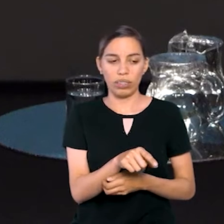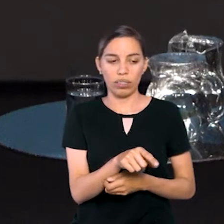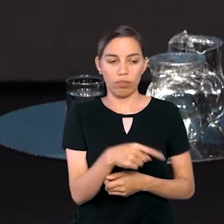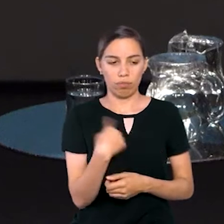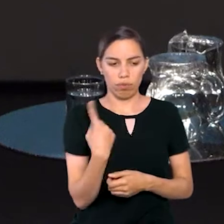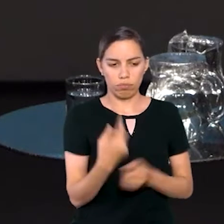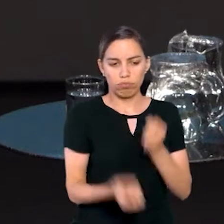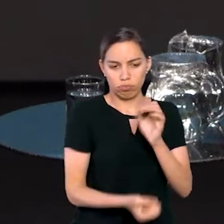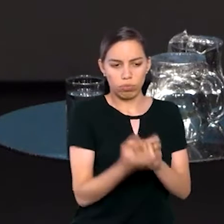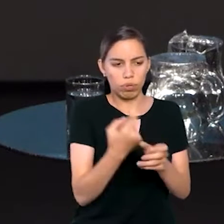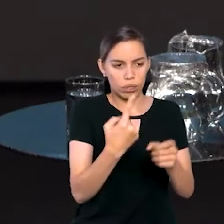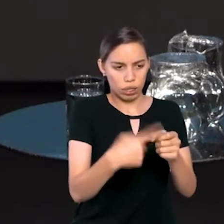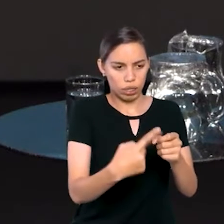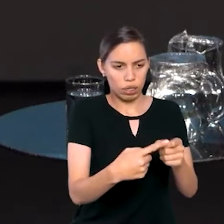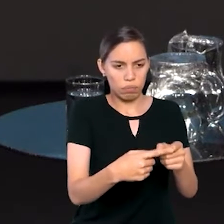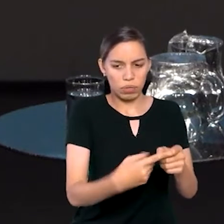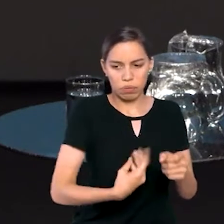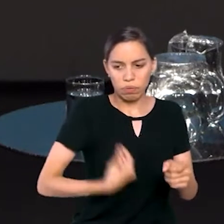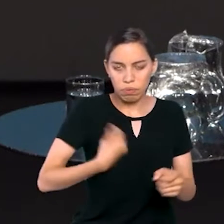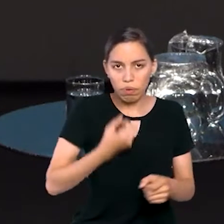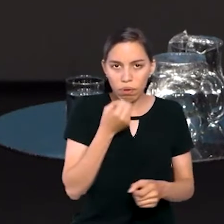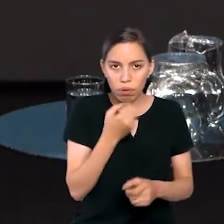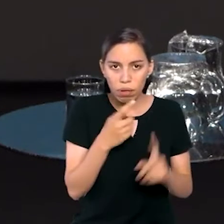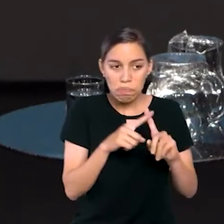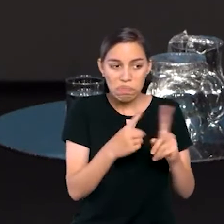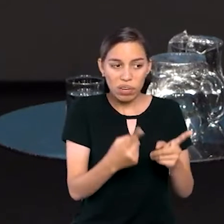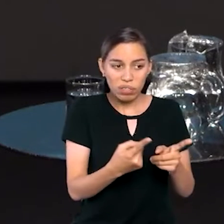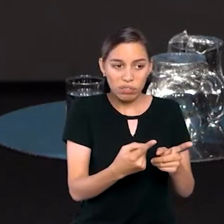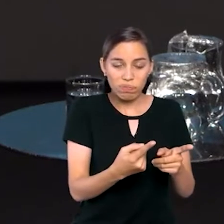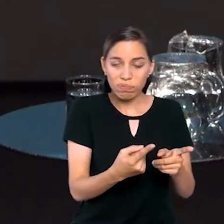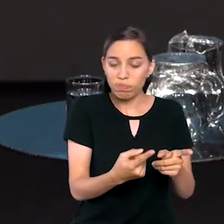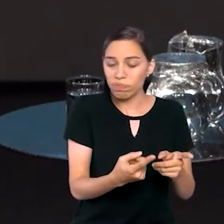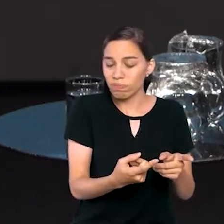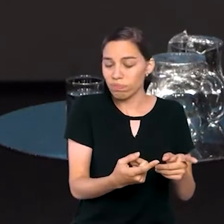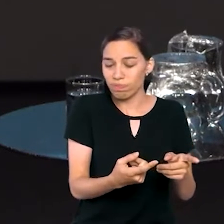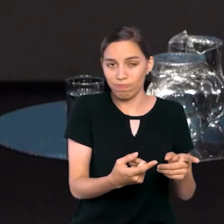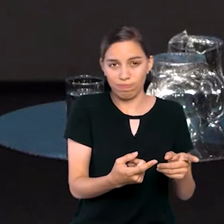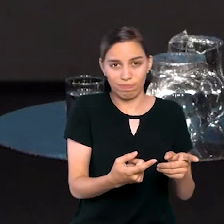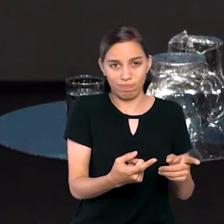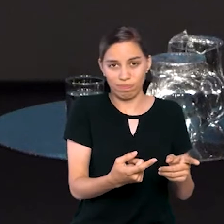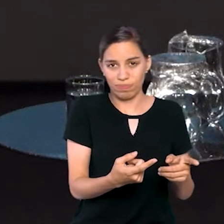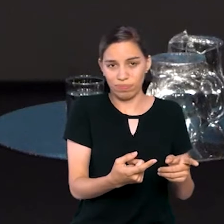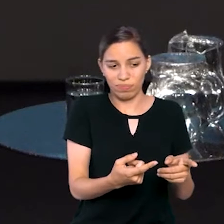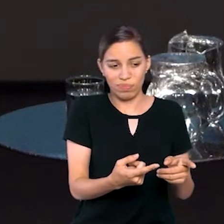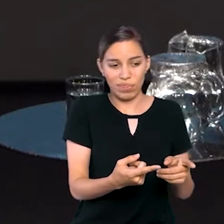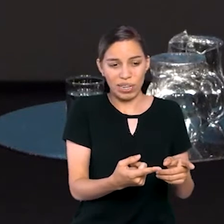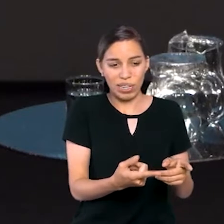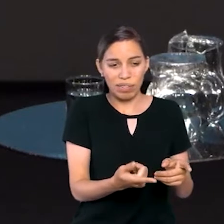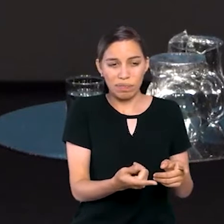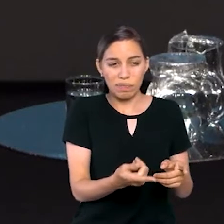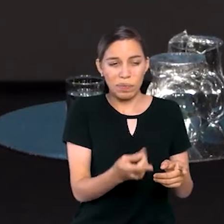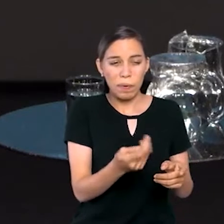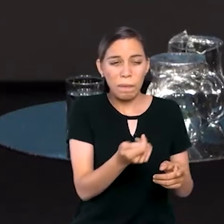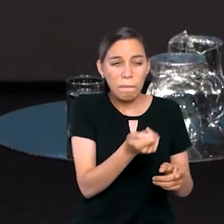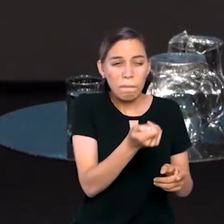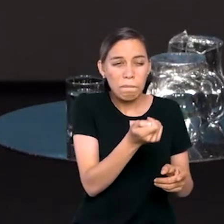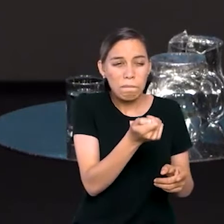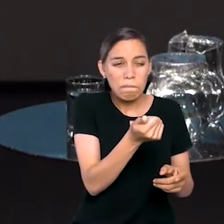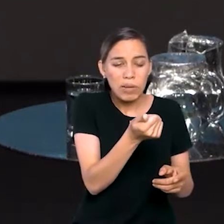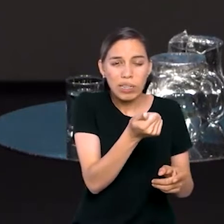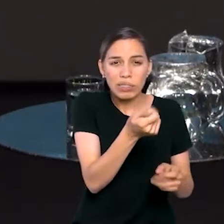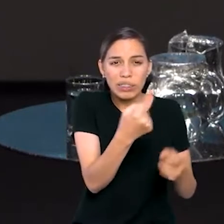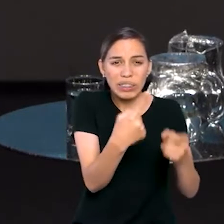concebeu para viver bem, que são as cidades, as metrópoles. São raras as cidades onde você